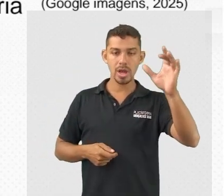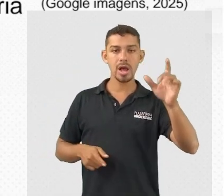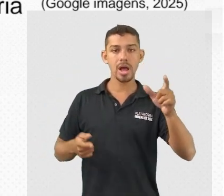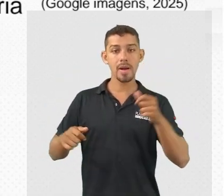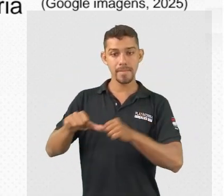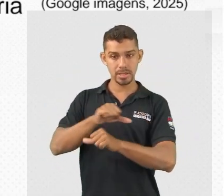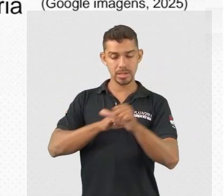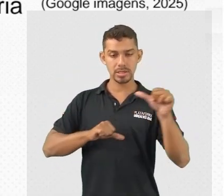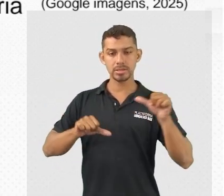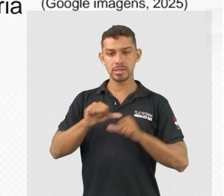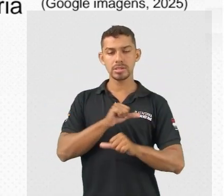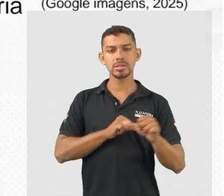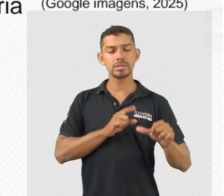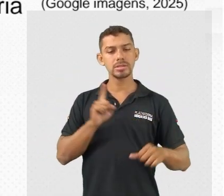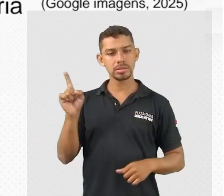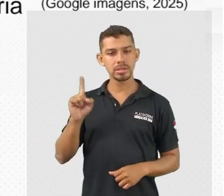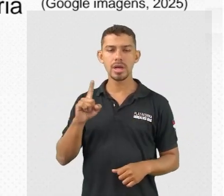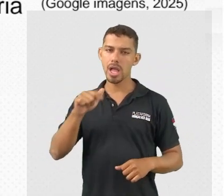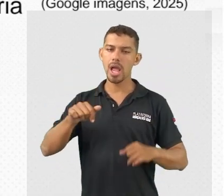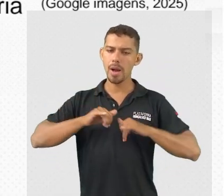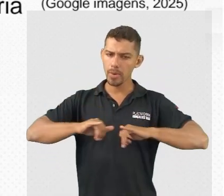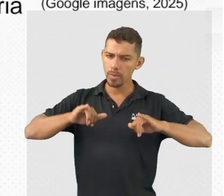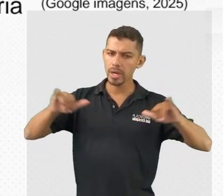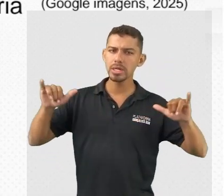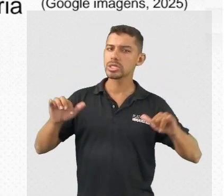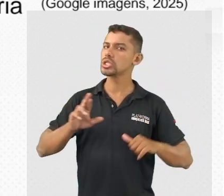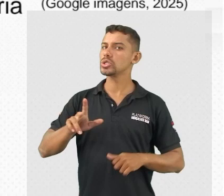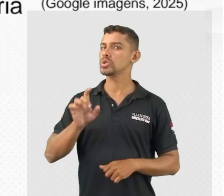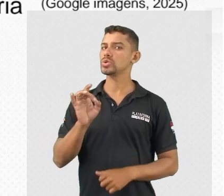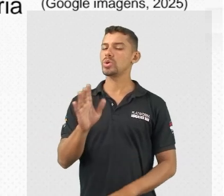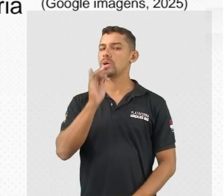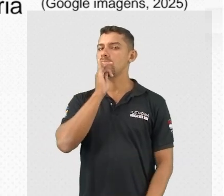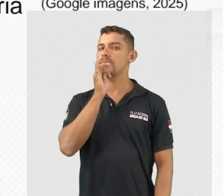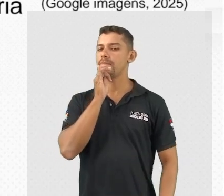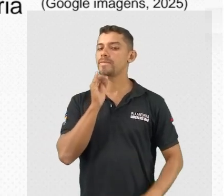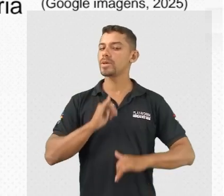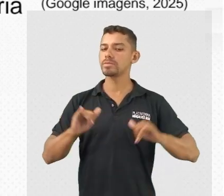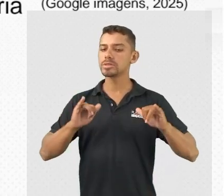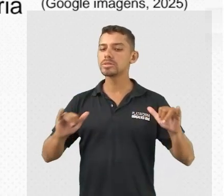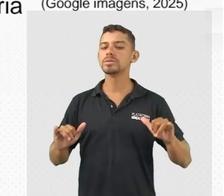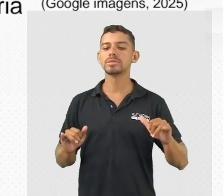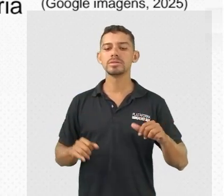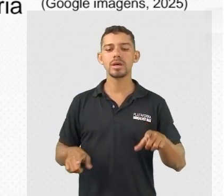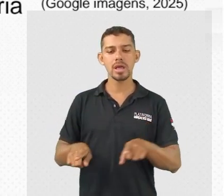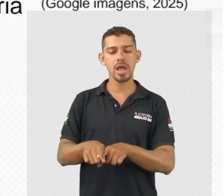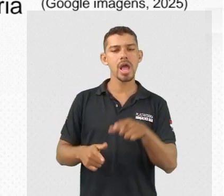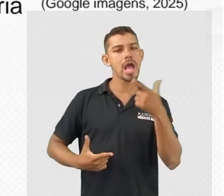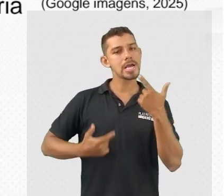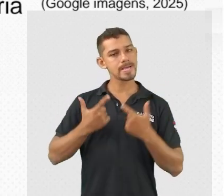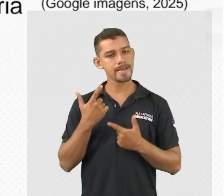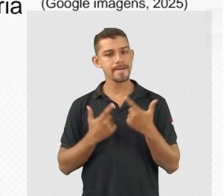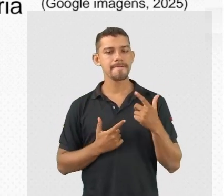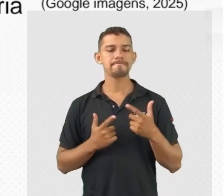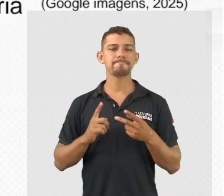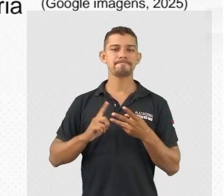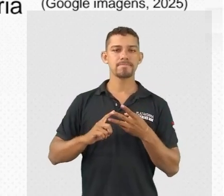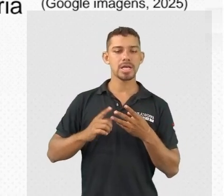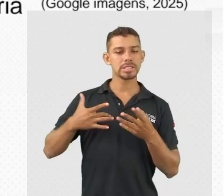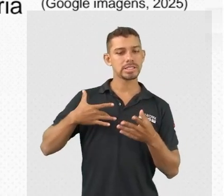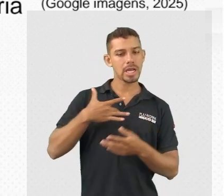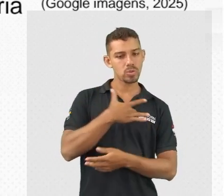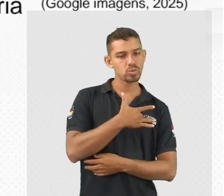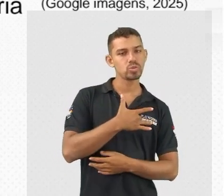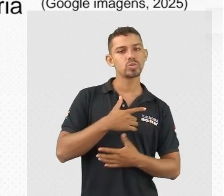transformar arte em mercadoria é a propaganda, mas não só a arte em mercadoria, a guerra em mercadoria, a saúde